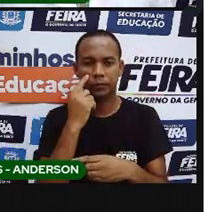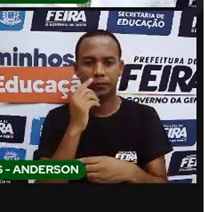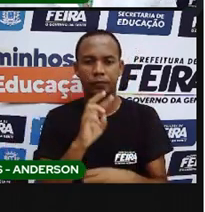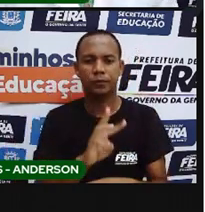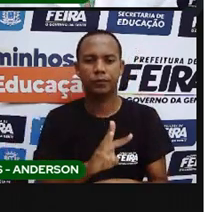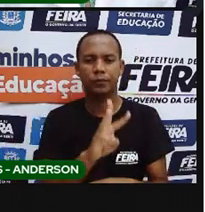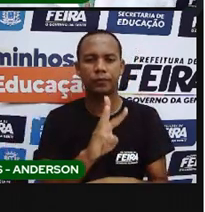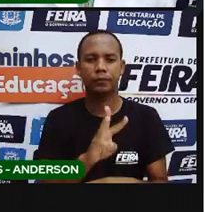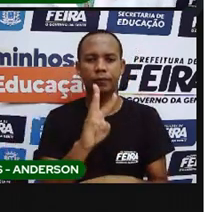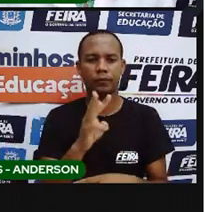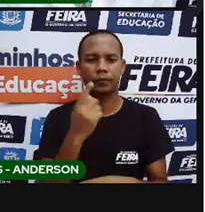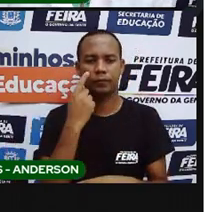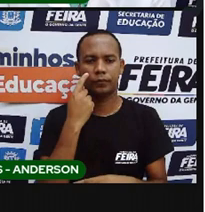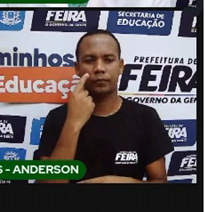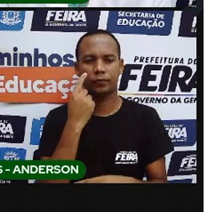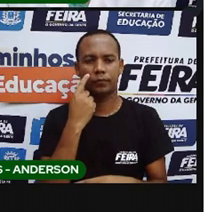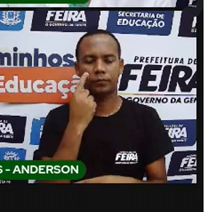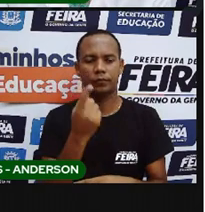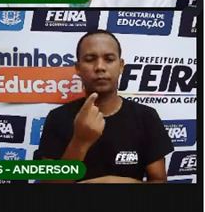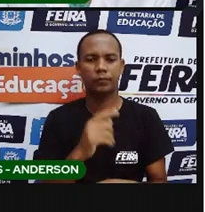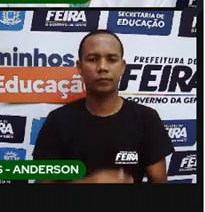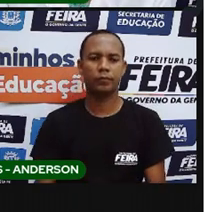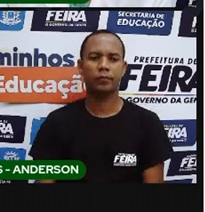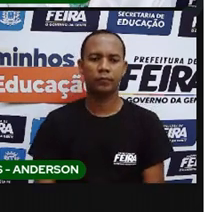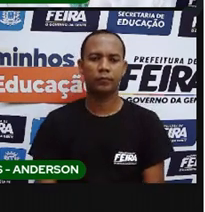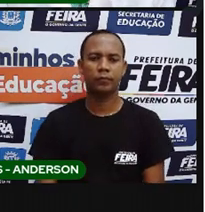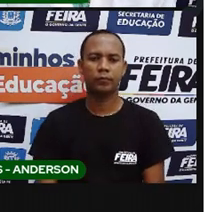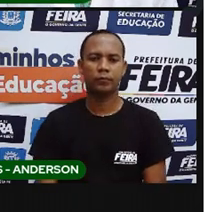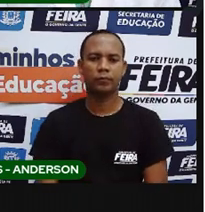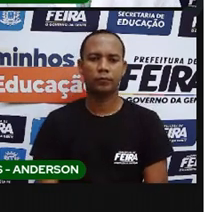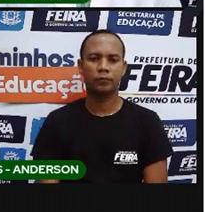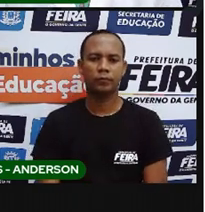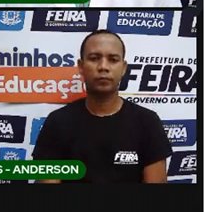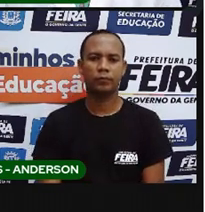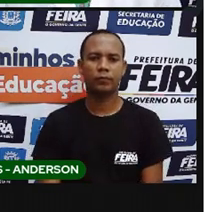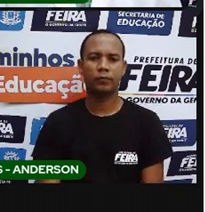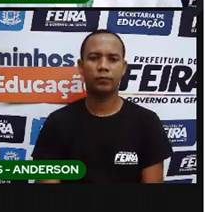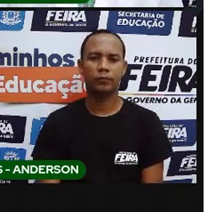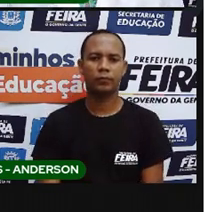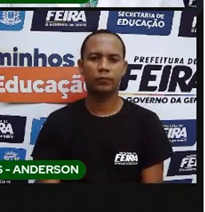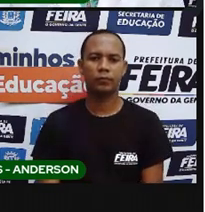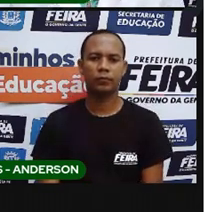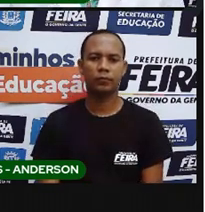na atividade, mas agora vai passar o vídeo aqui para você, certo?